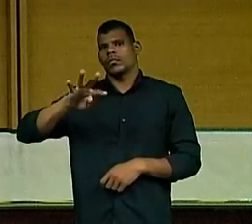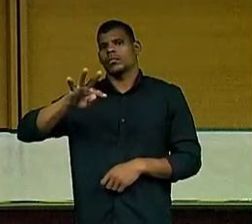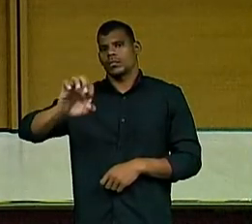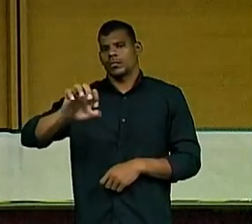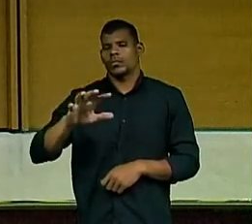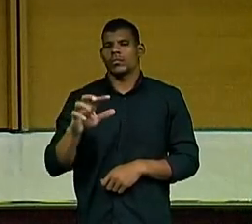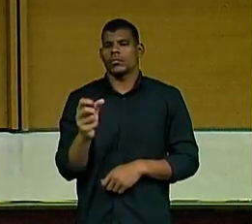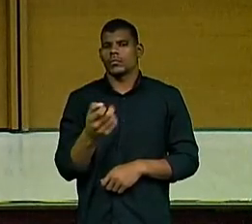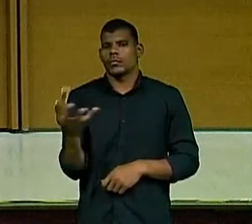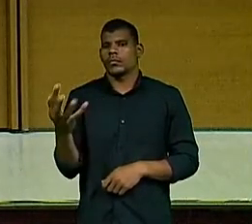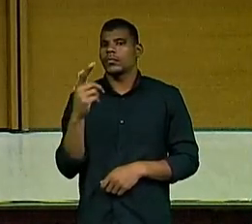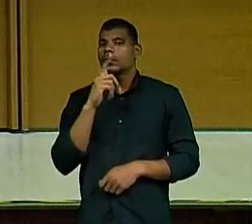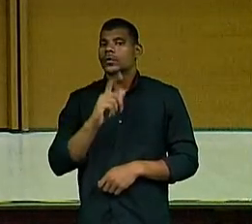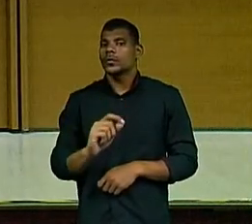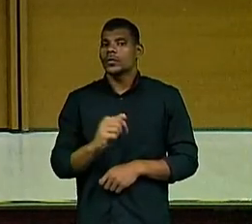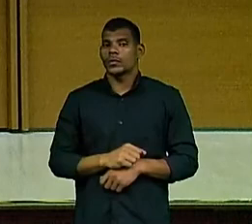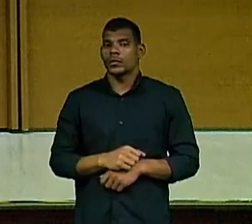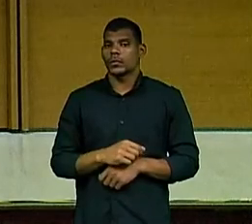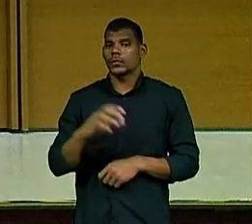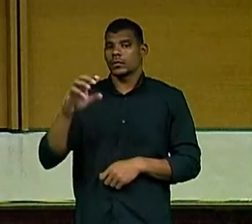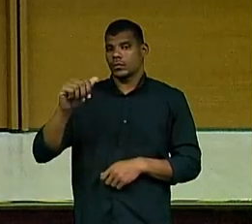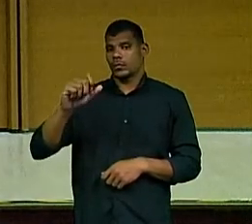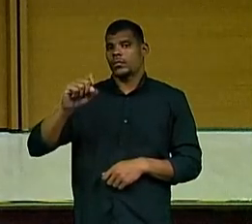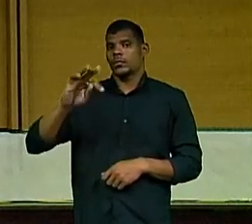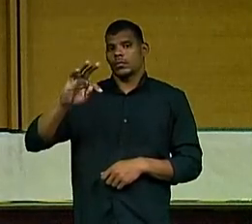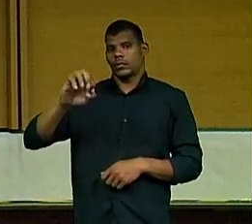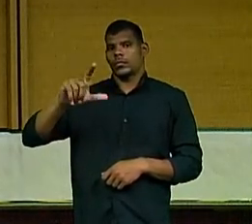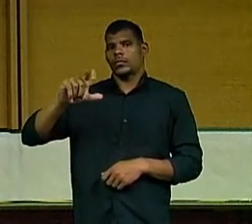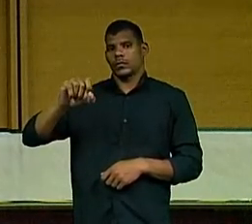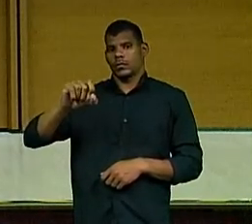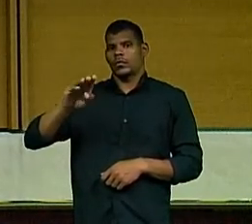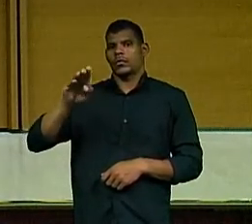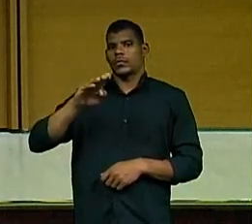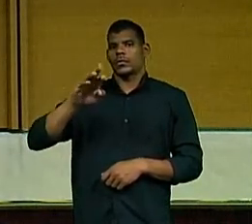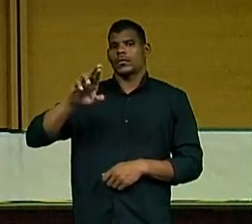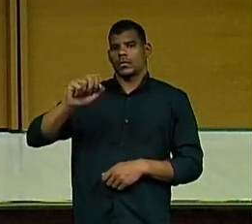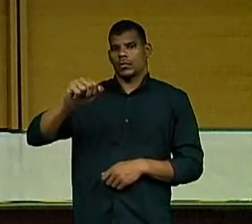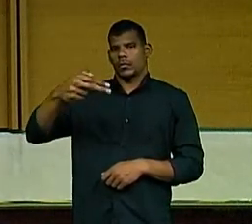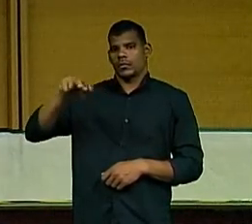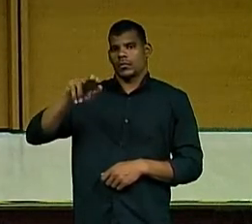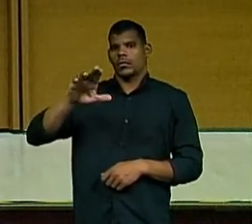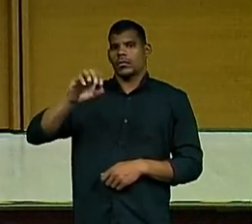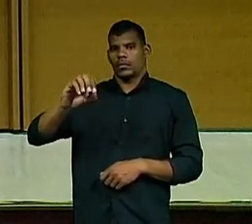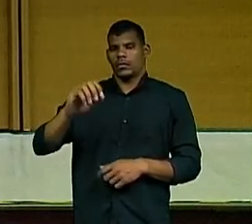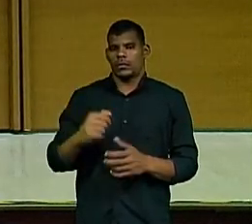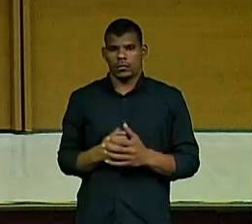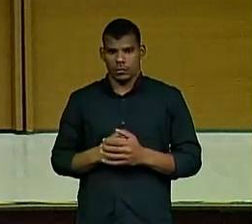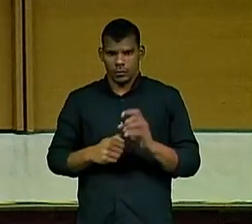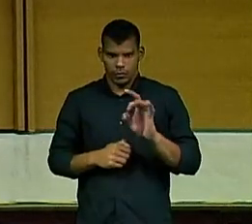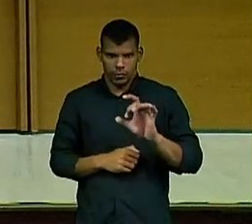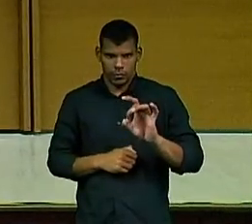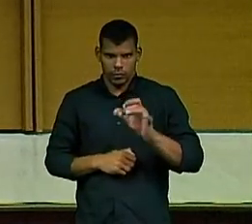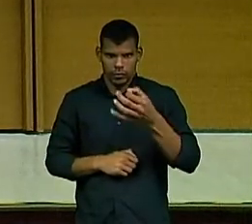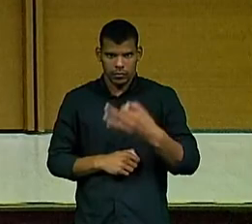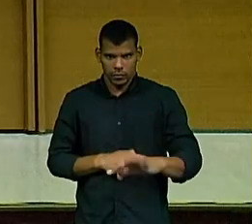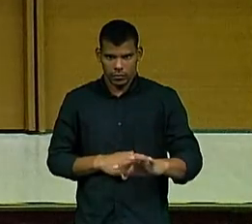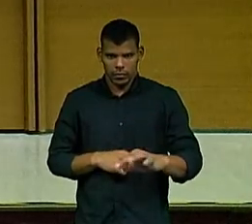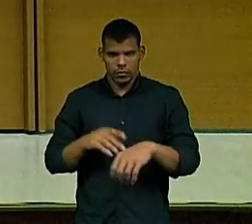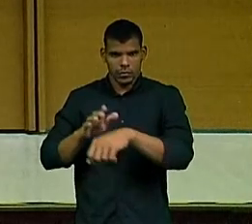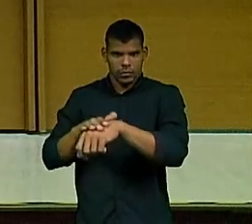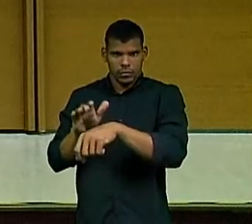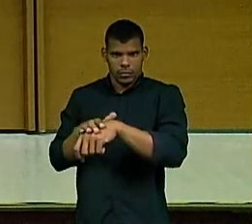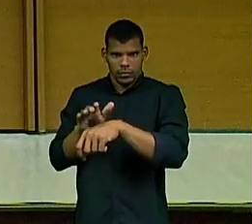castelo de Castelo Branco Humberto de Alencar Castelo Branco certo só dele